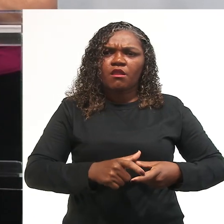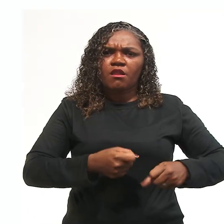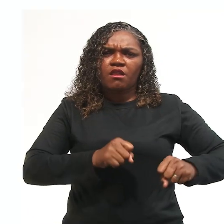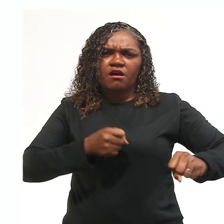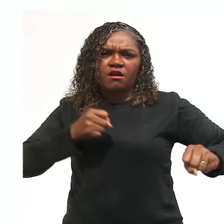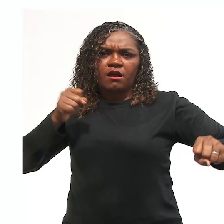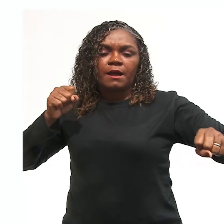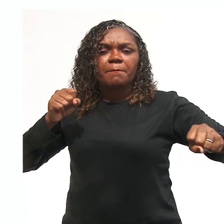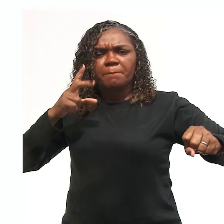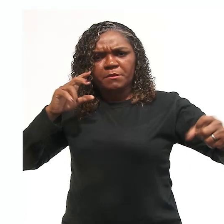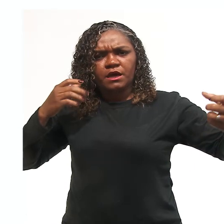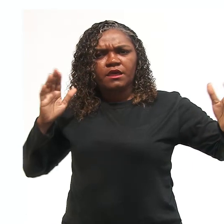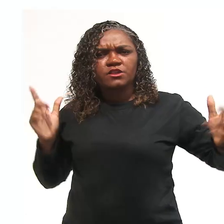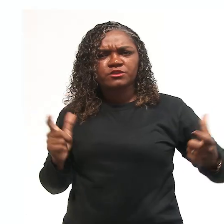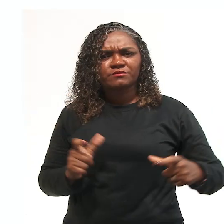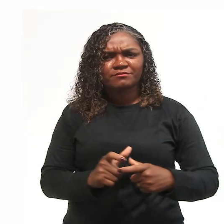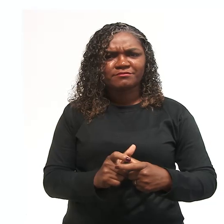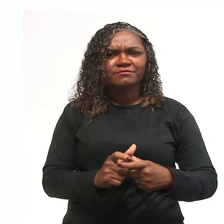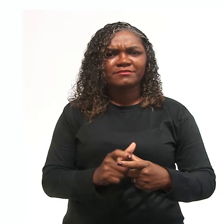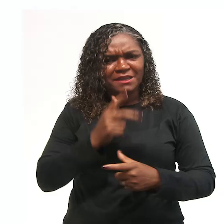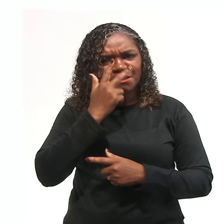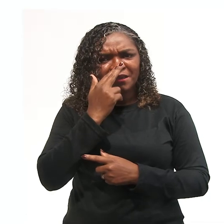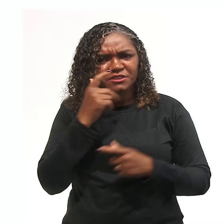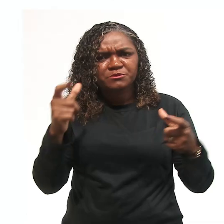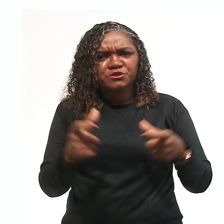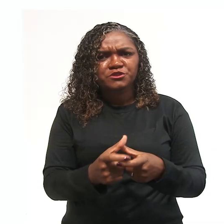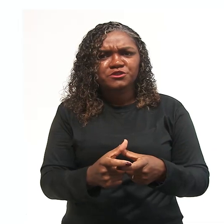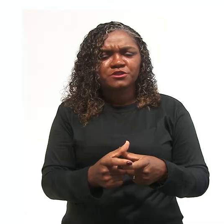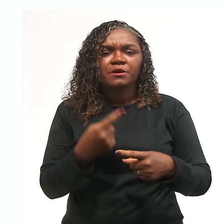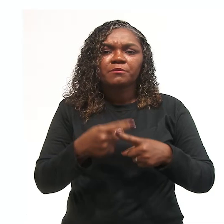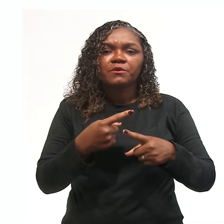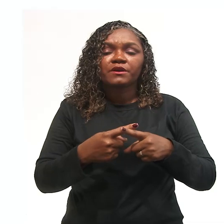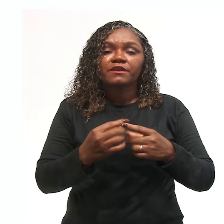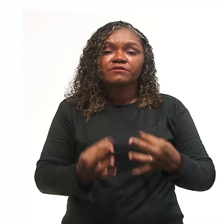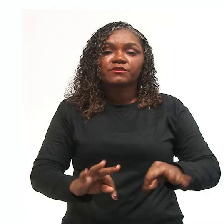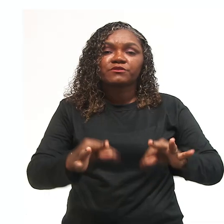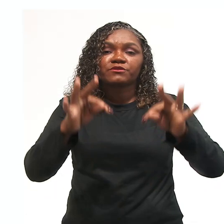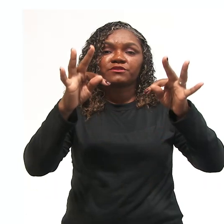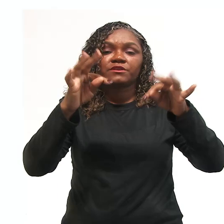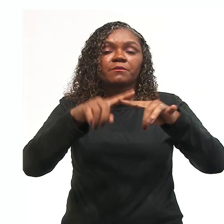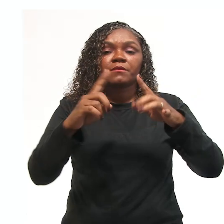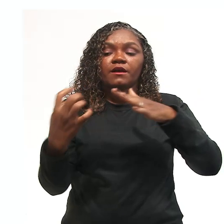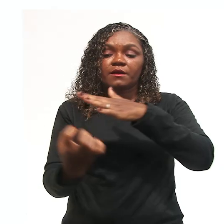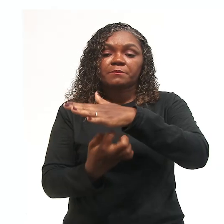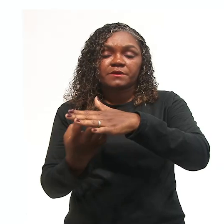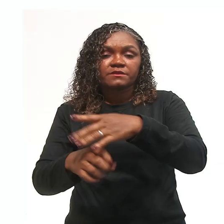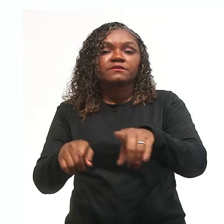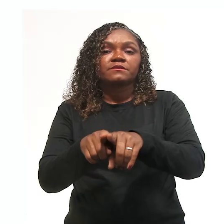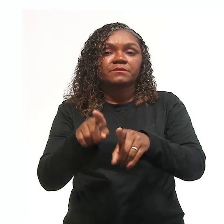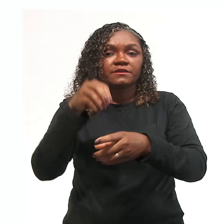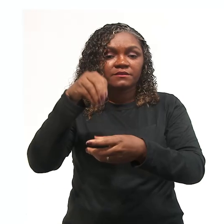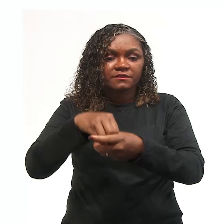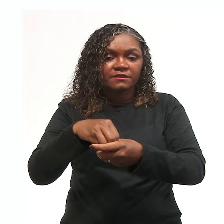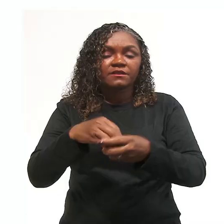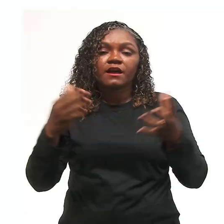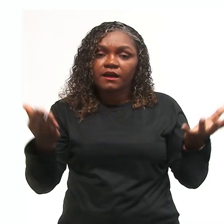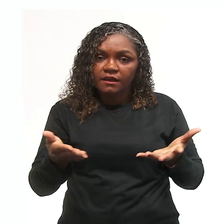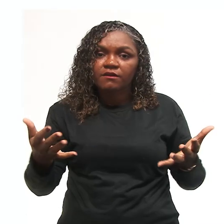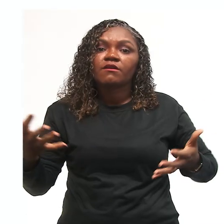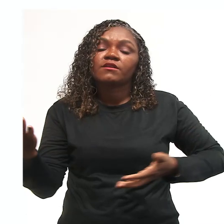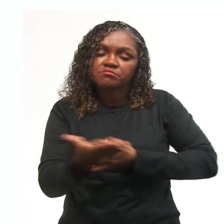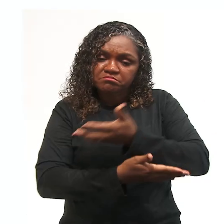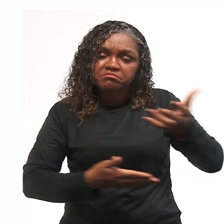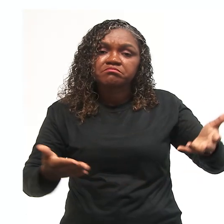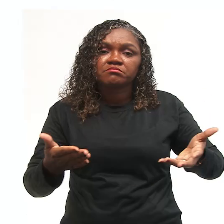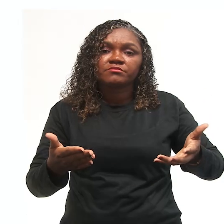Então essa interação faz com que as organizações elas tenham relações mais complexas, tanto na